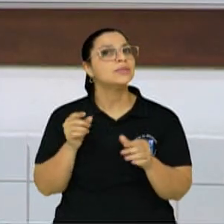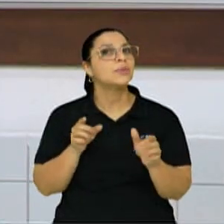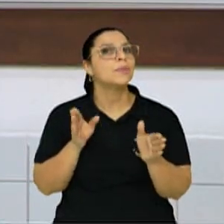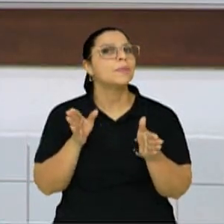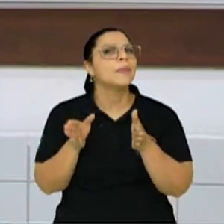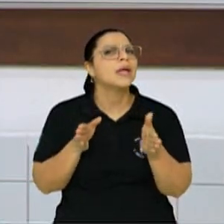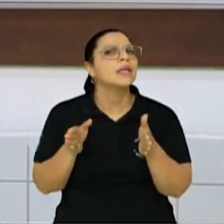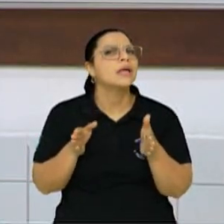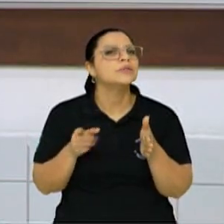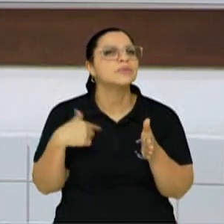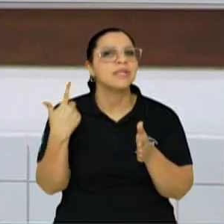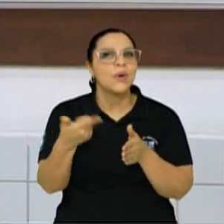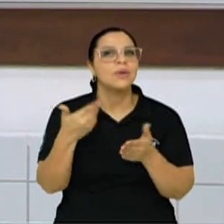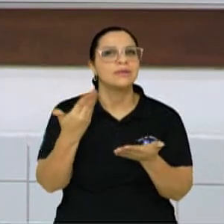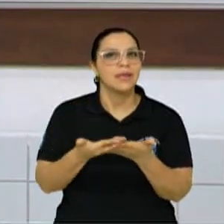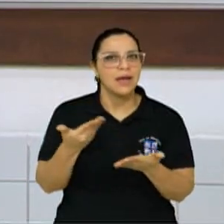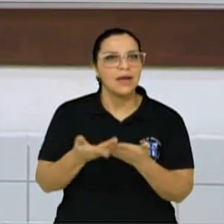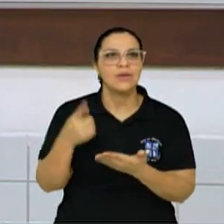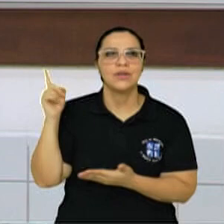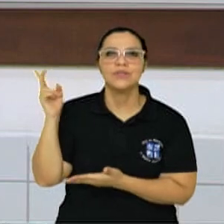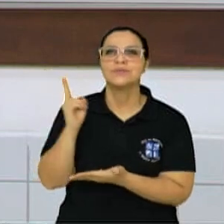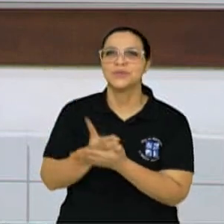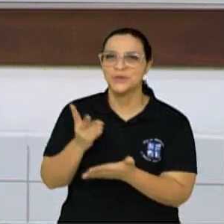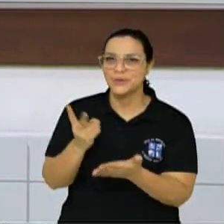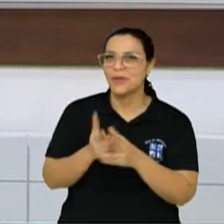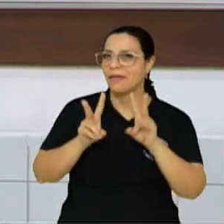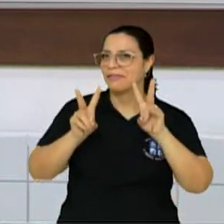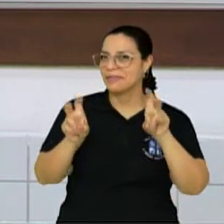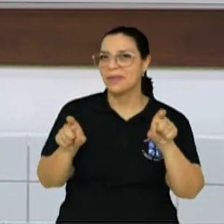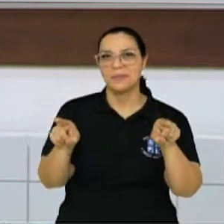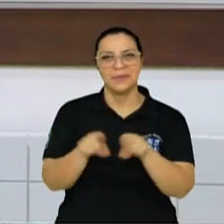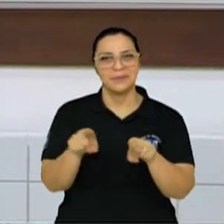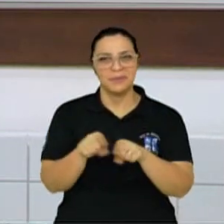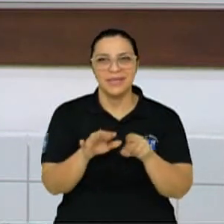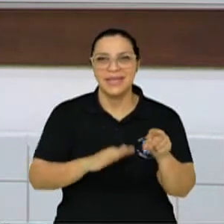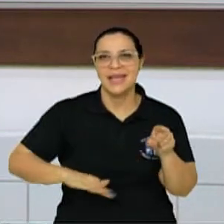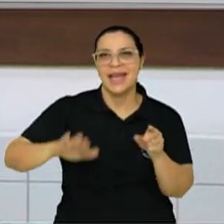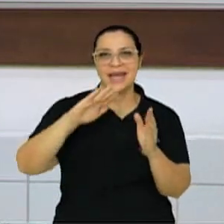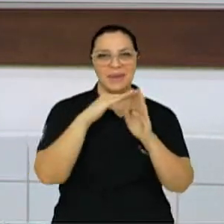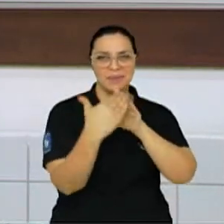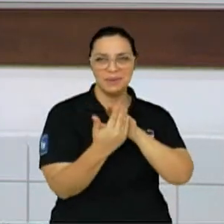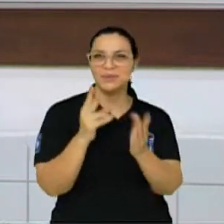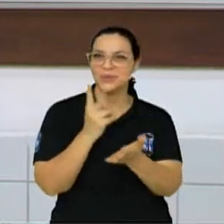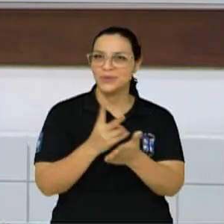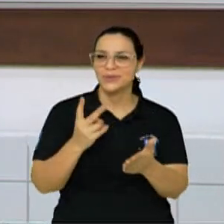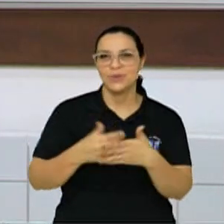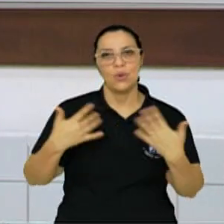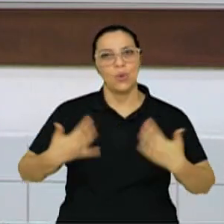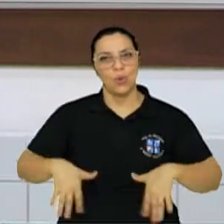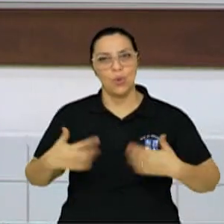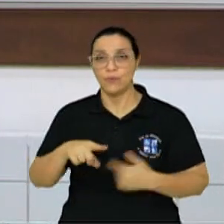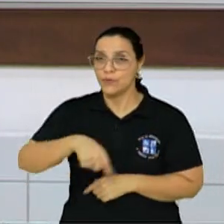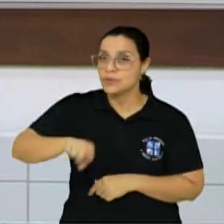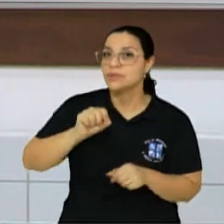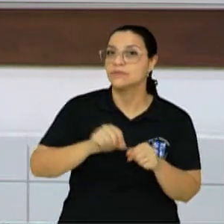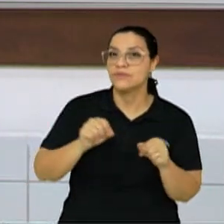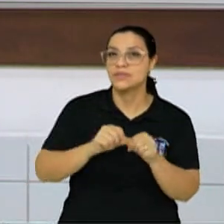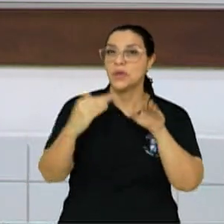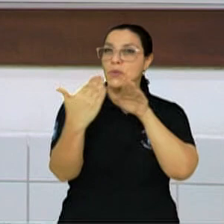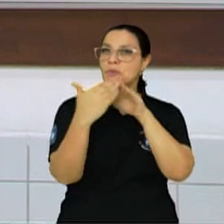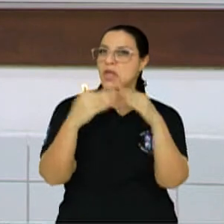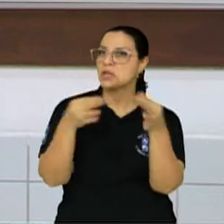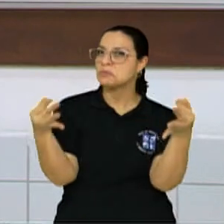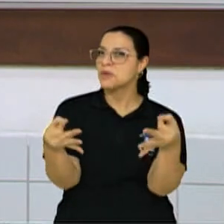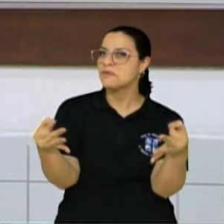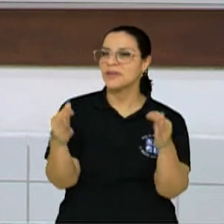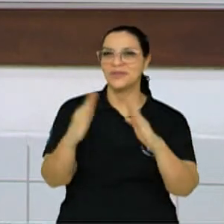parte? Porque na próxima aula nós vamos continuar vendo a área de uma pirâmide. Vocês vão fazer um telhado bem